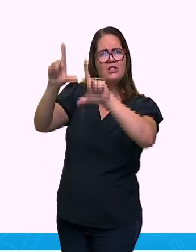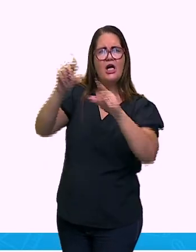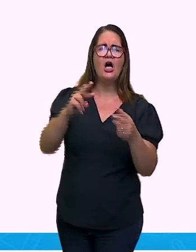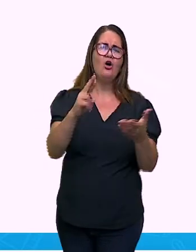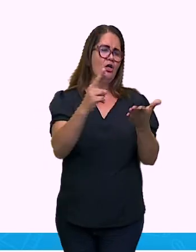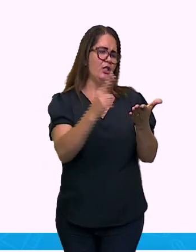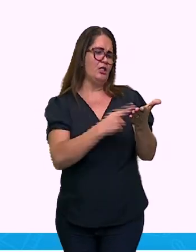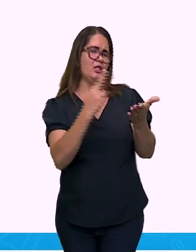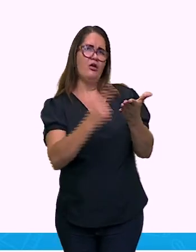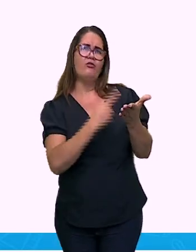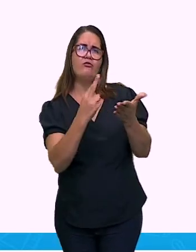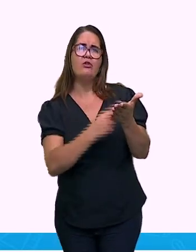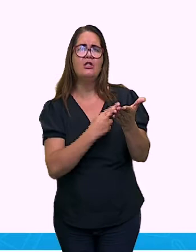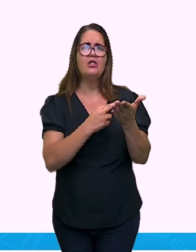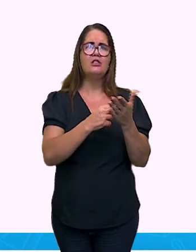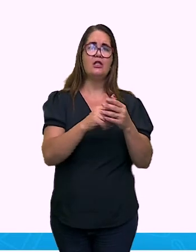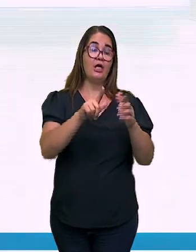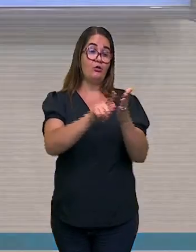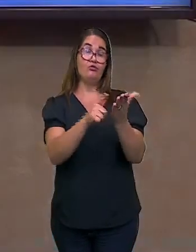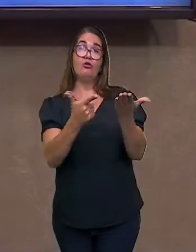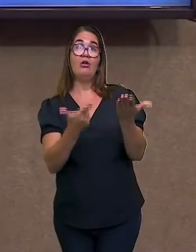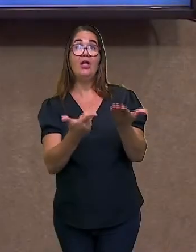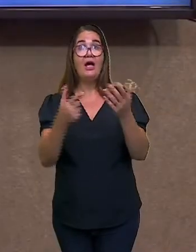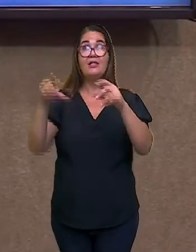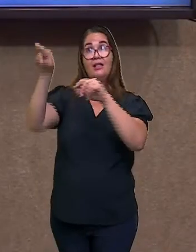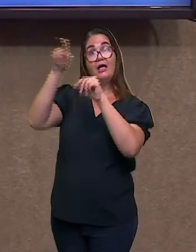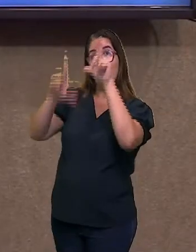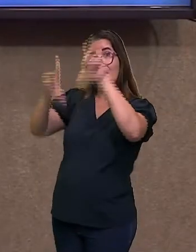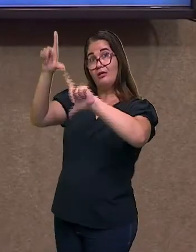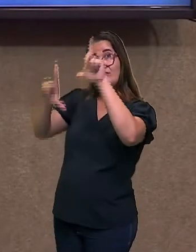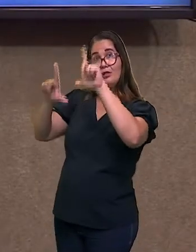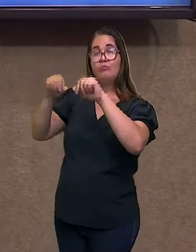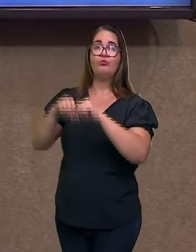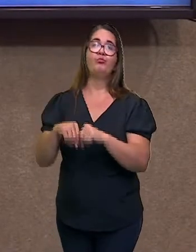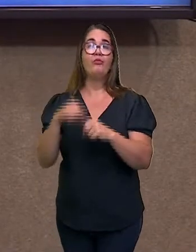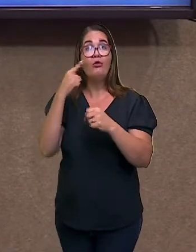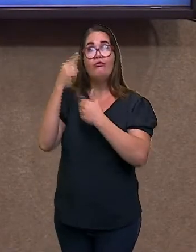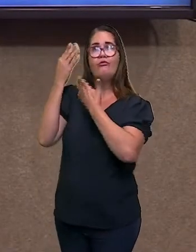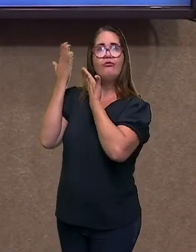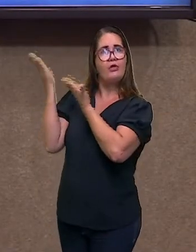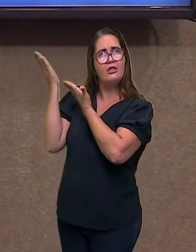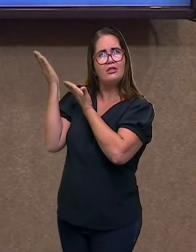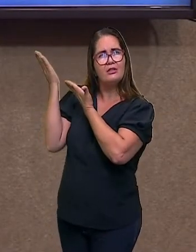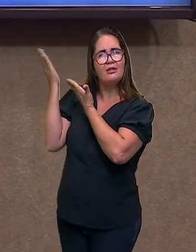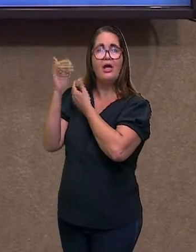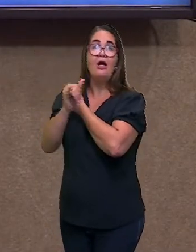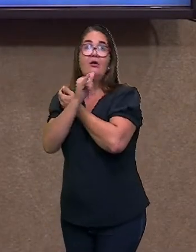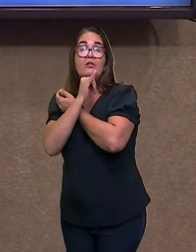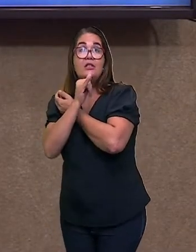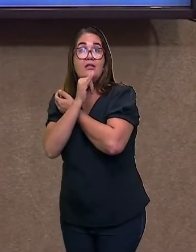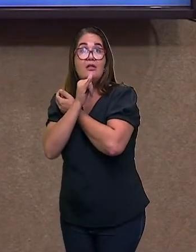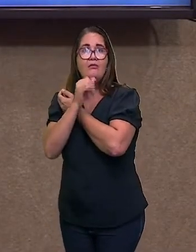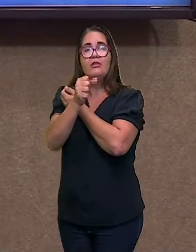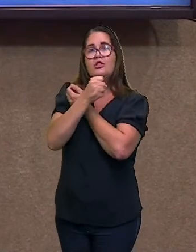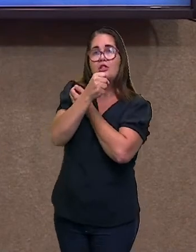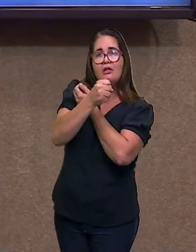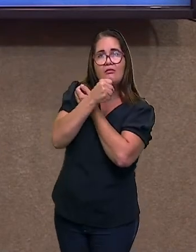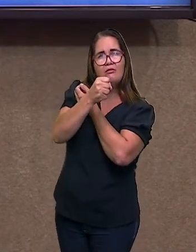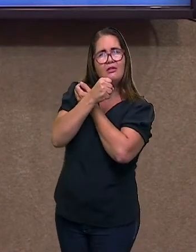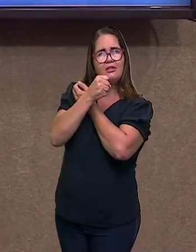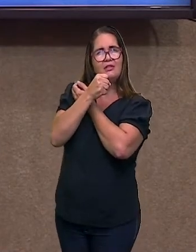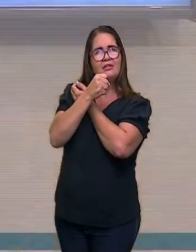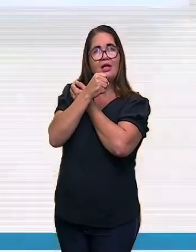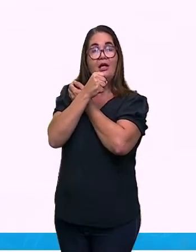nas rádios, tá certo? E eu trouxe aqui para vocês, então, o exemplo da entrevista que